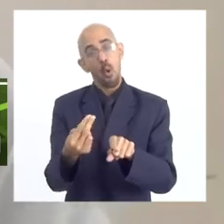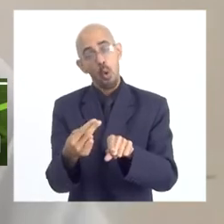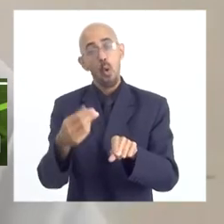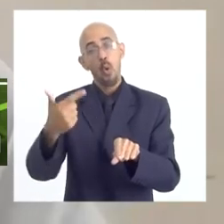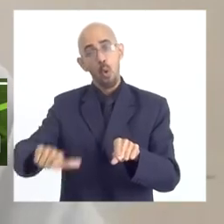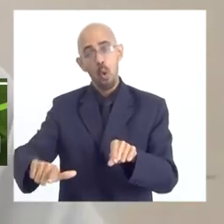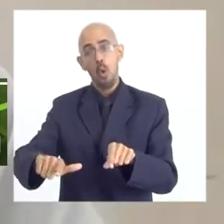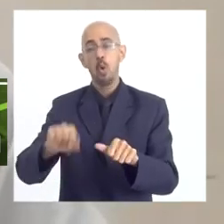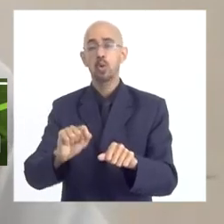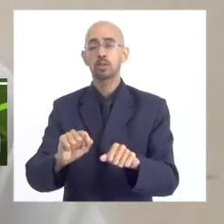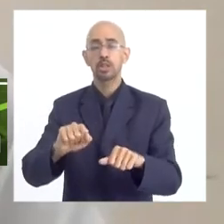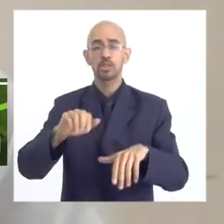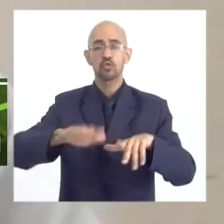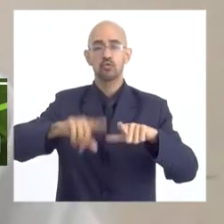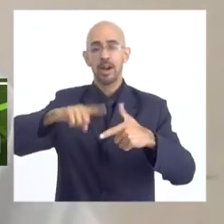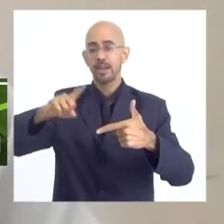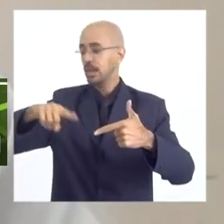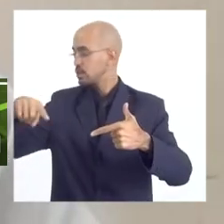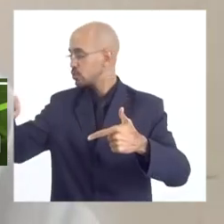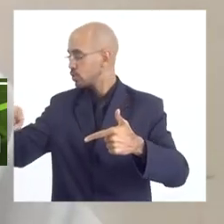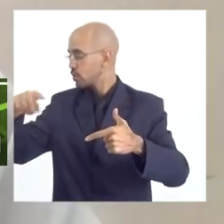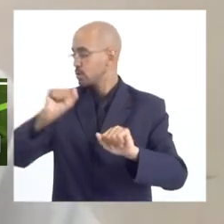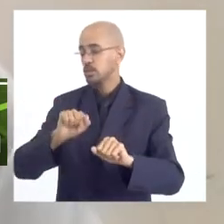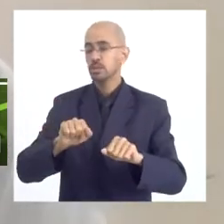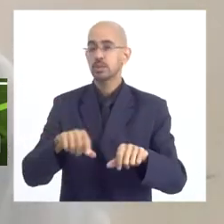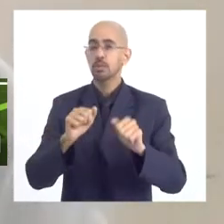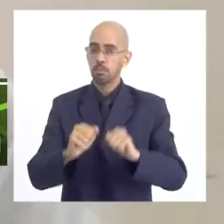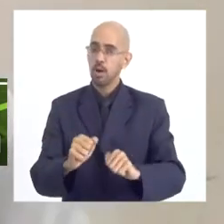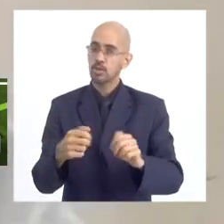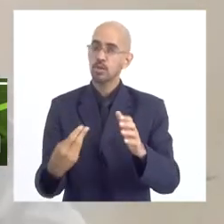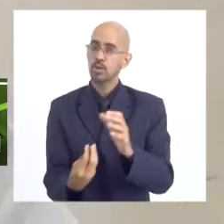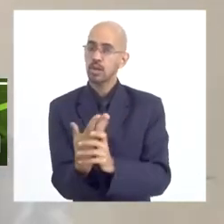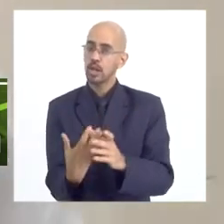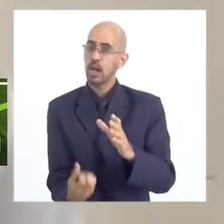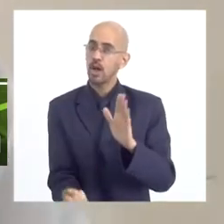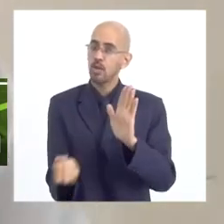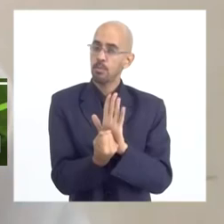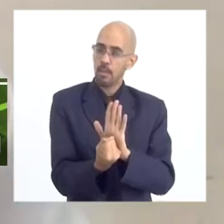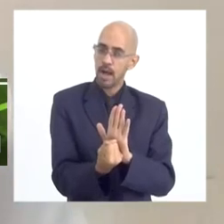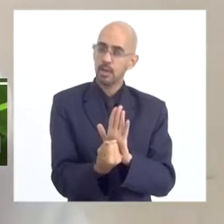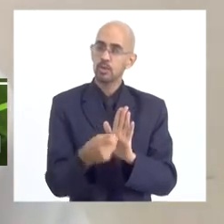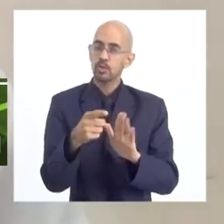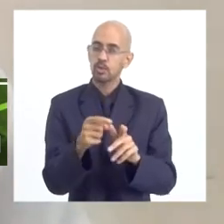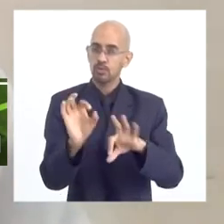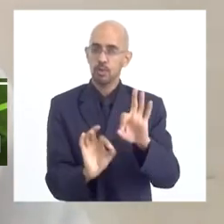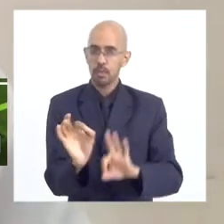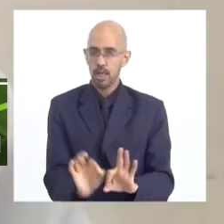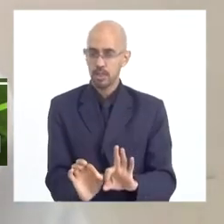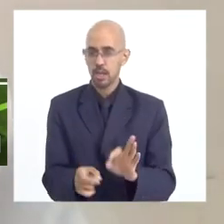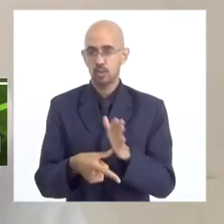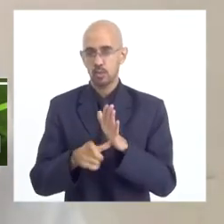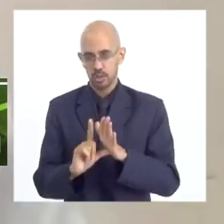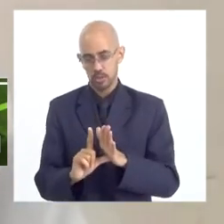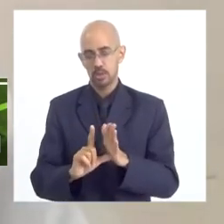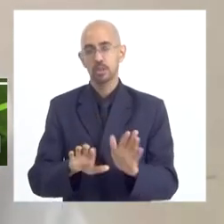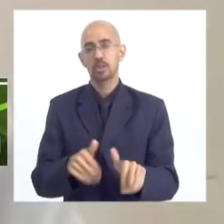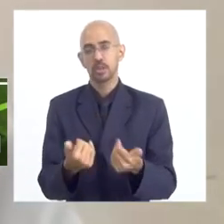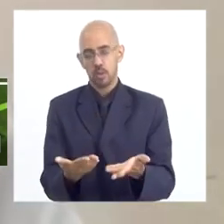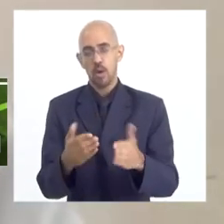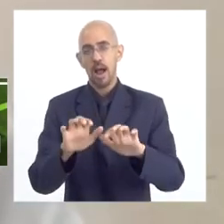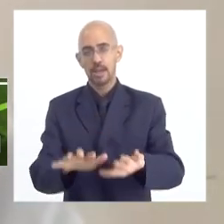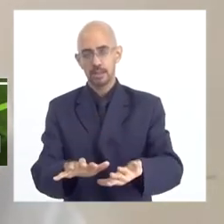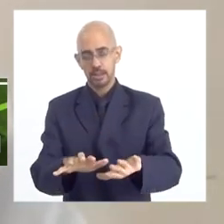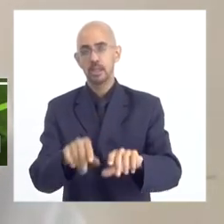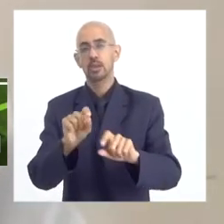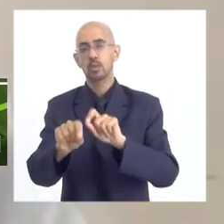e outras possíveis variações que venham a impactar naquilo que é planejado. Sendo assim, o